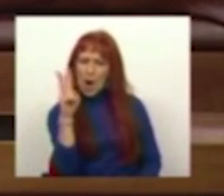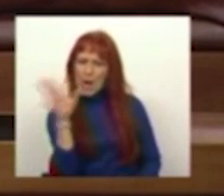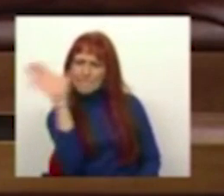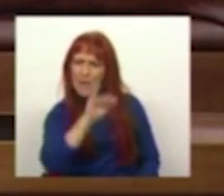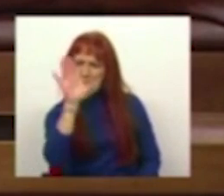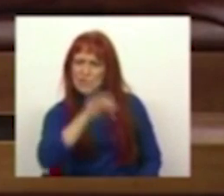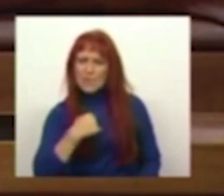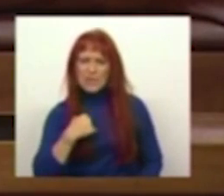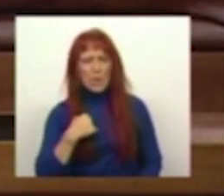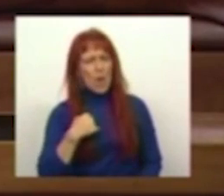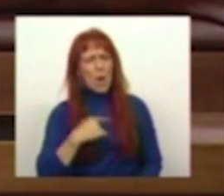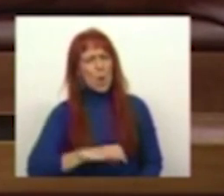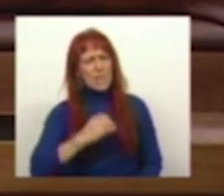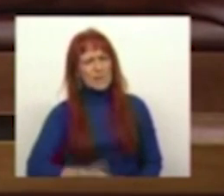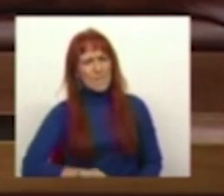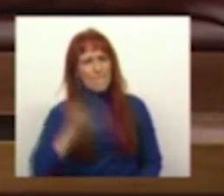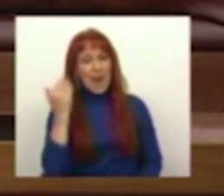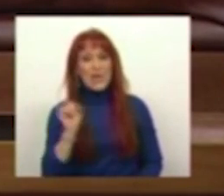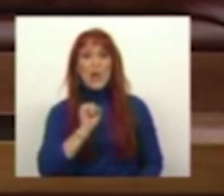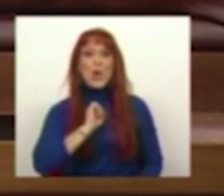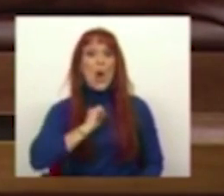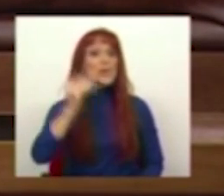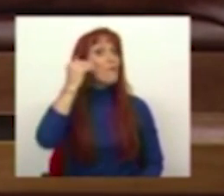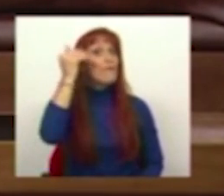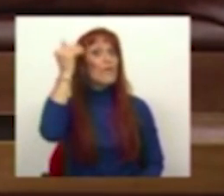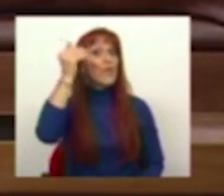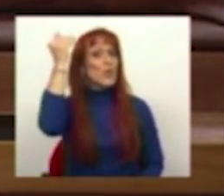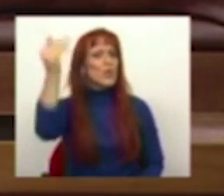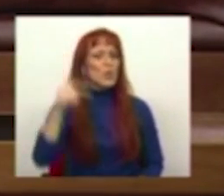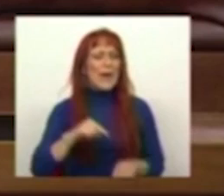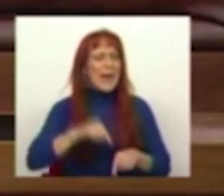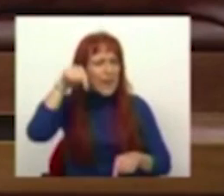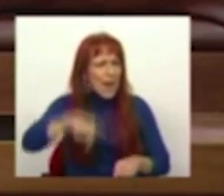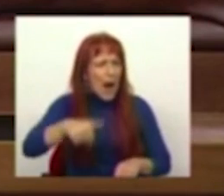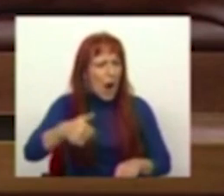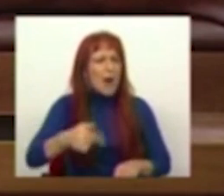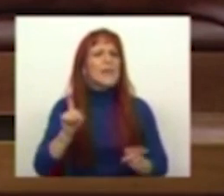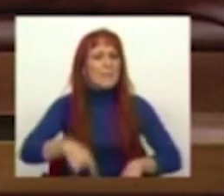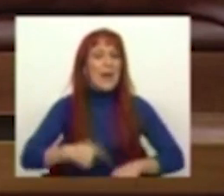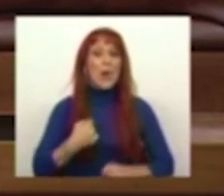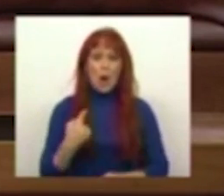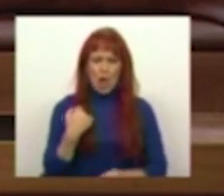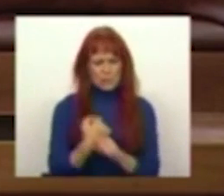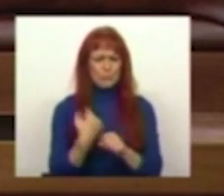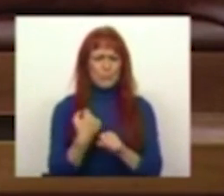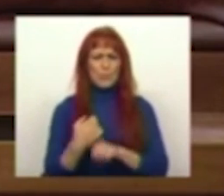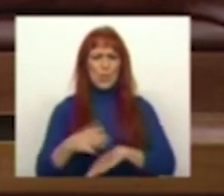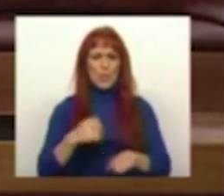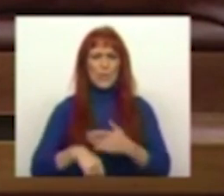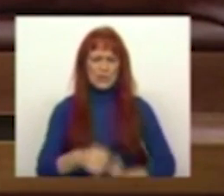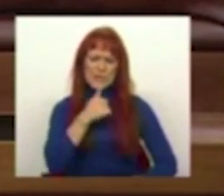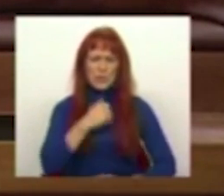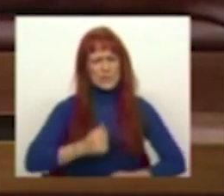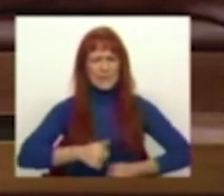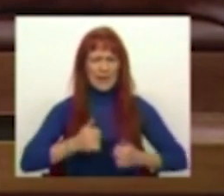ainda mais e com mais confiança para o nosso futuro. E é neste momento que devemos agir, tomar as